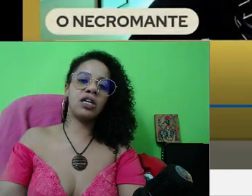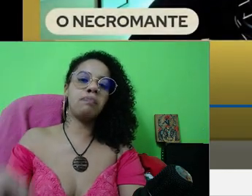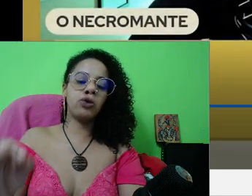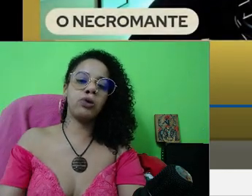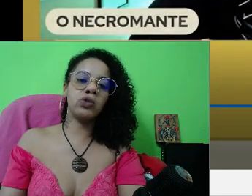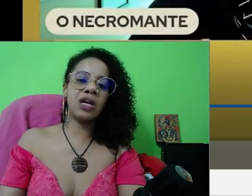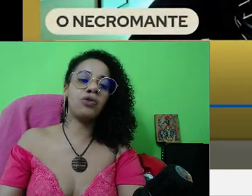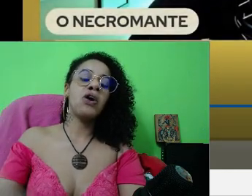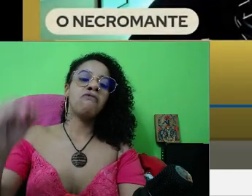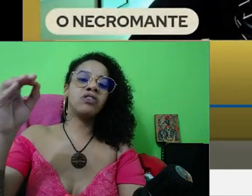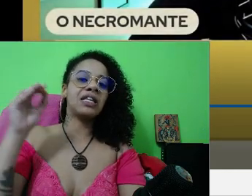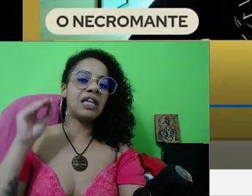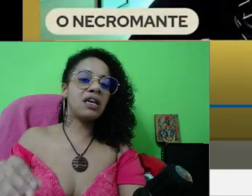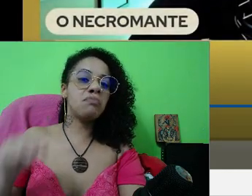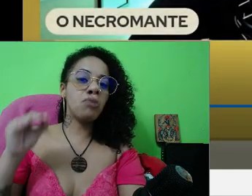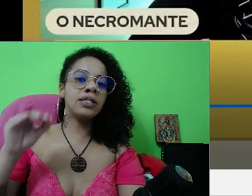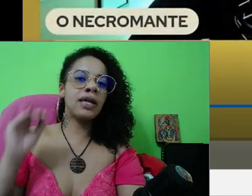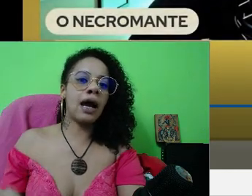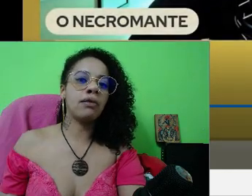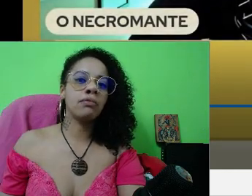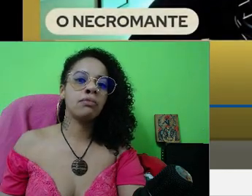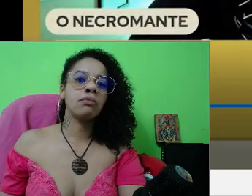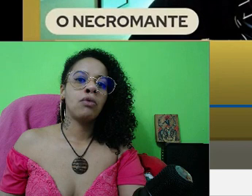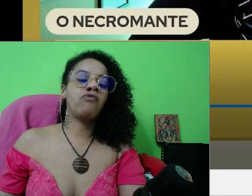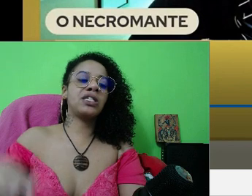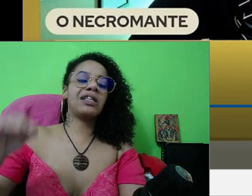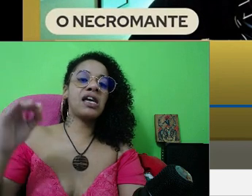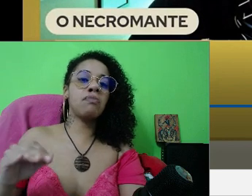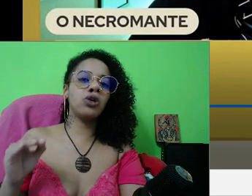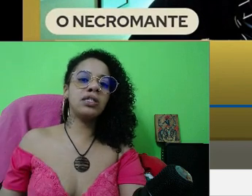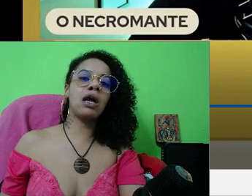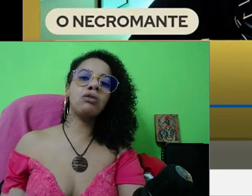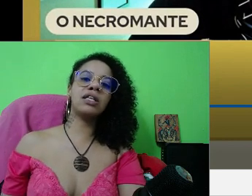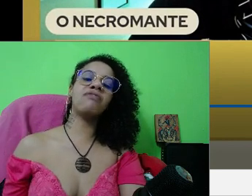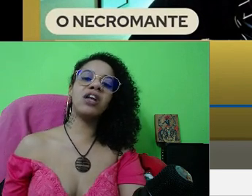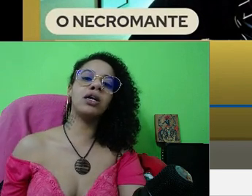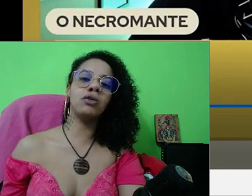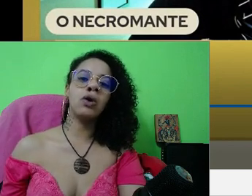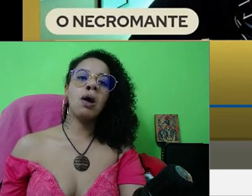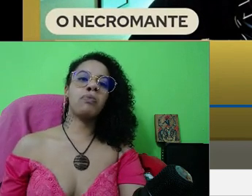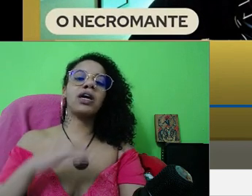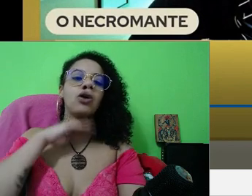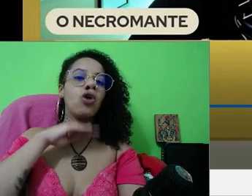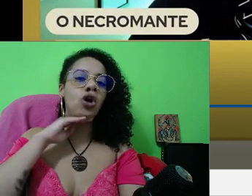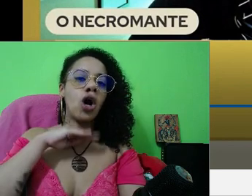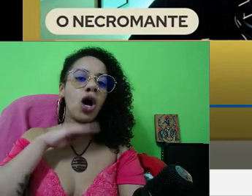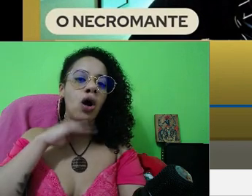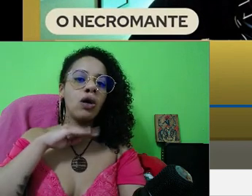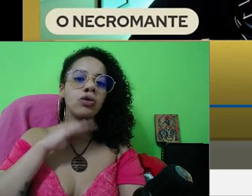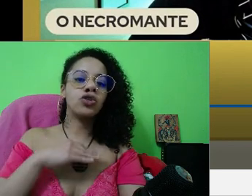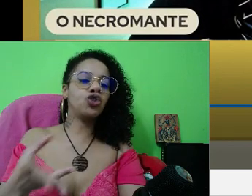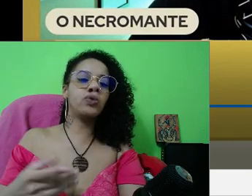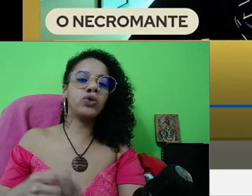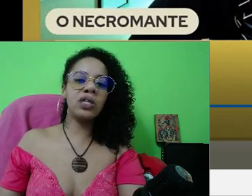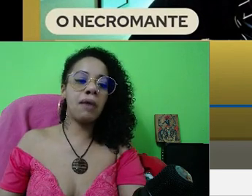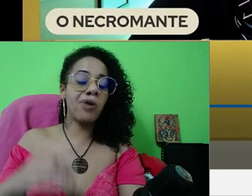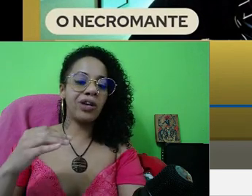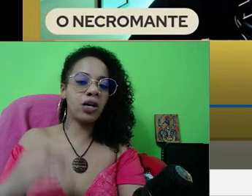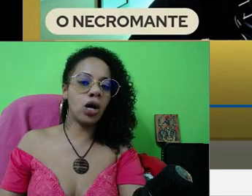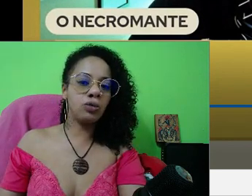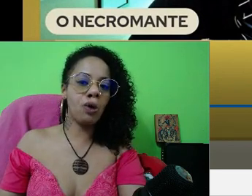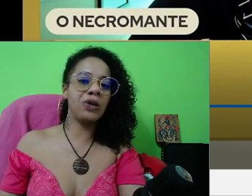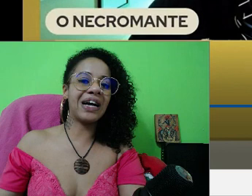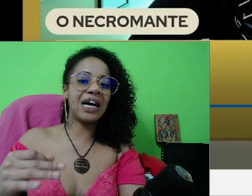te acusei de querer por o bolsonaro você tem que mostrar você tem que mostrar o que você tá falando porque Gogó todo mundo